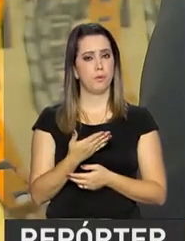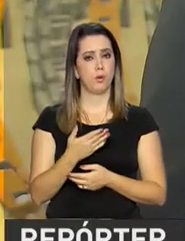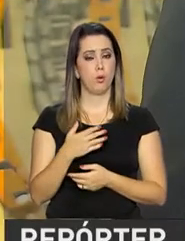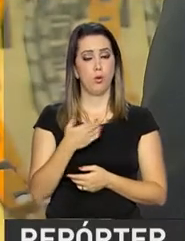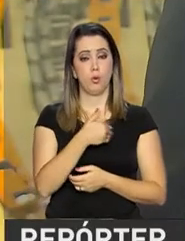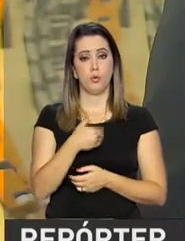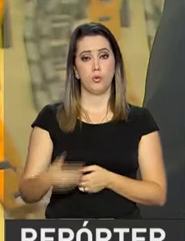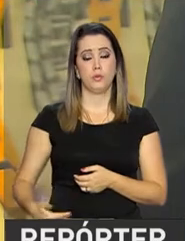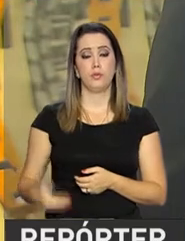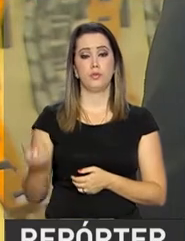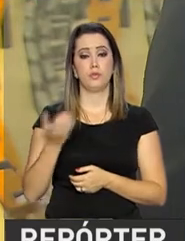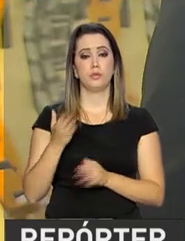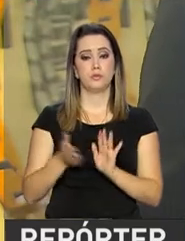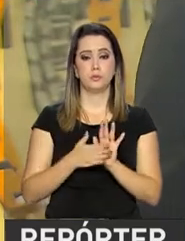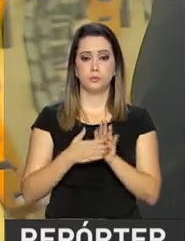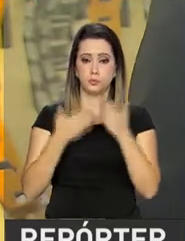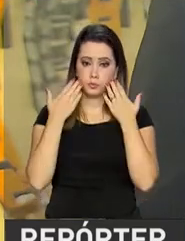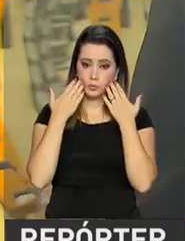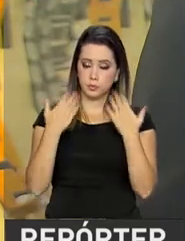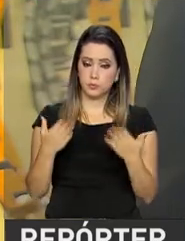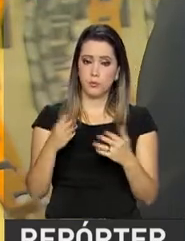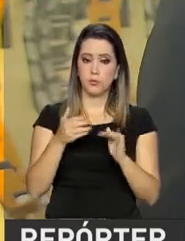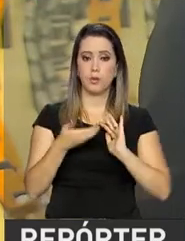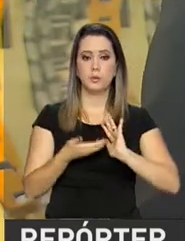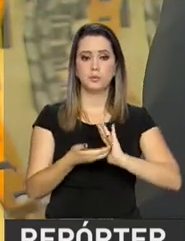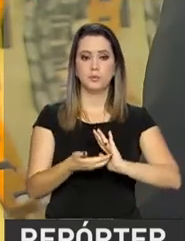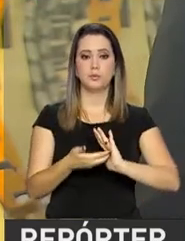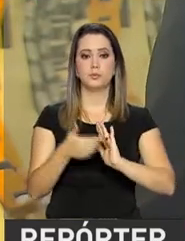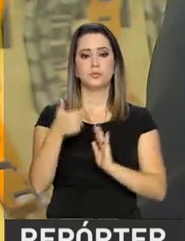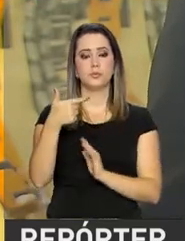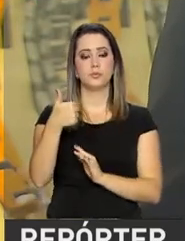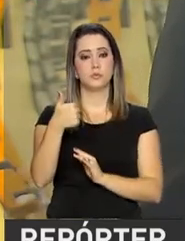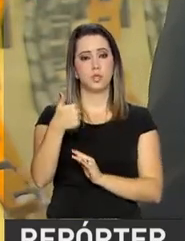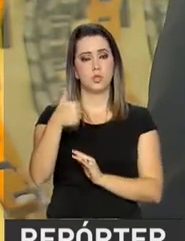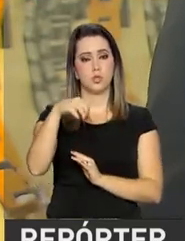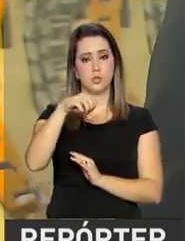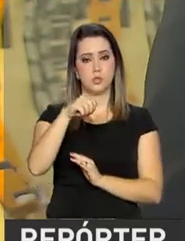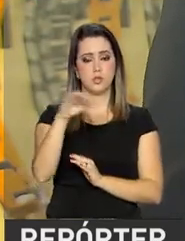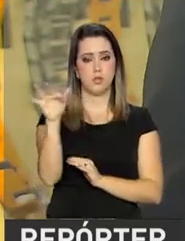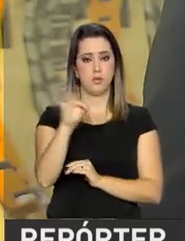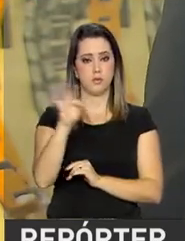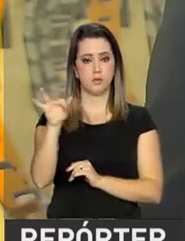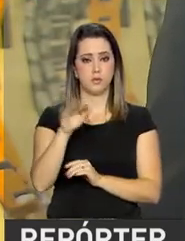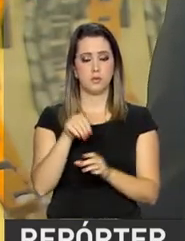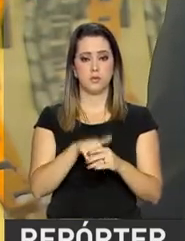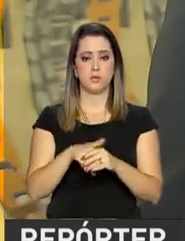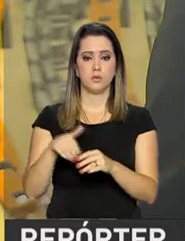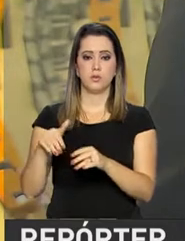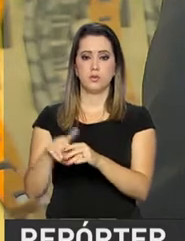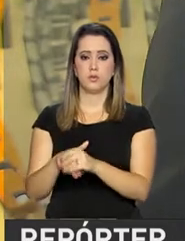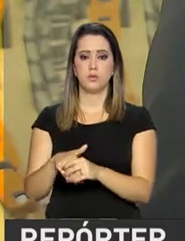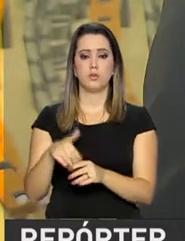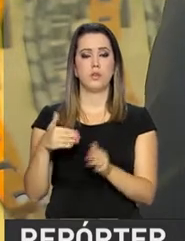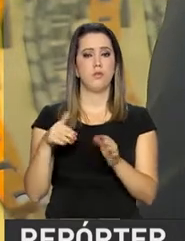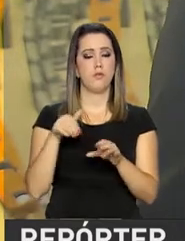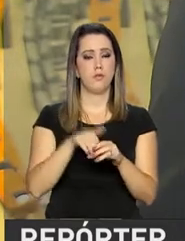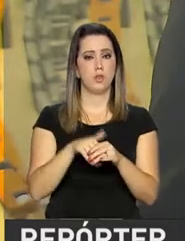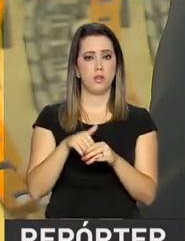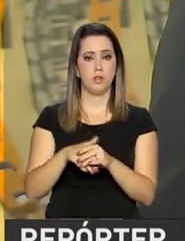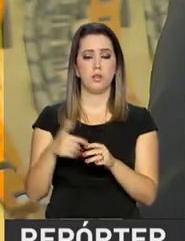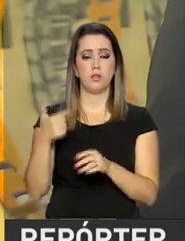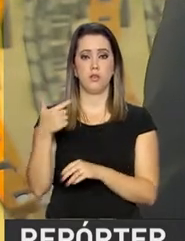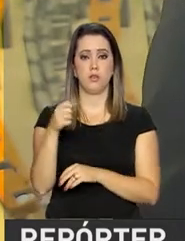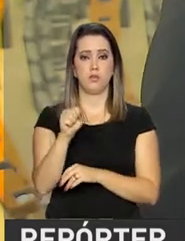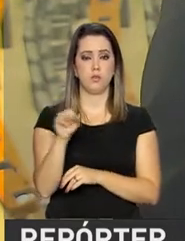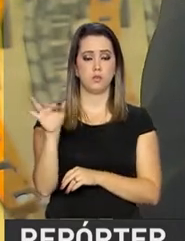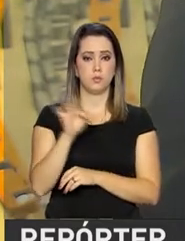de que o projeto seja apresentado aqui no plenário da Câmara no dia 19 de fevereiro e seja votado até o dia 28 de